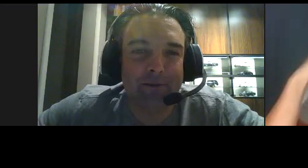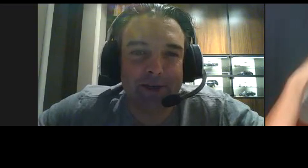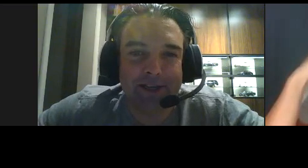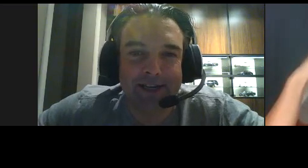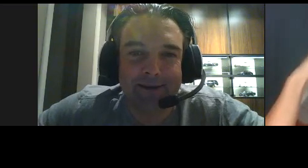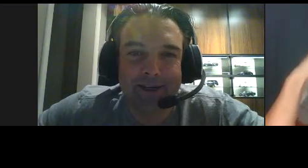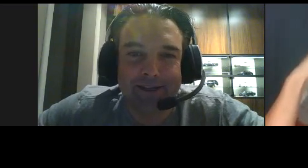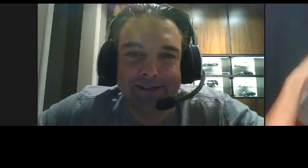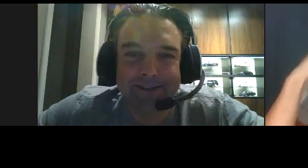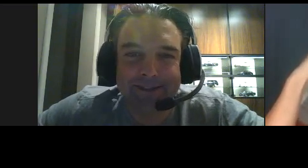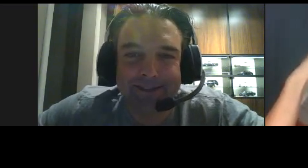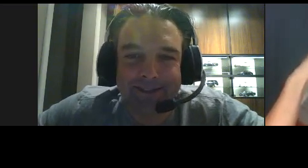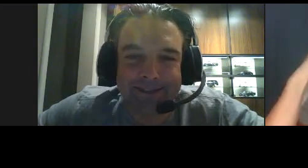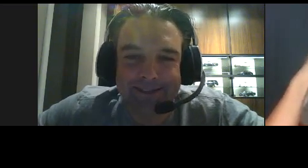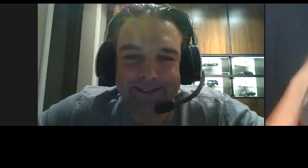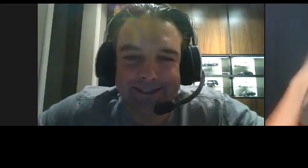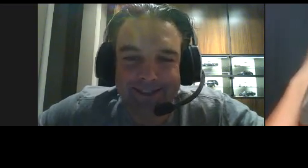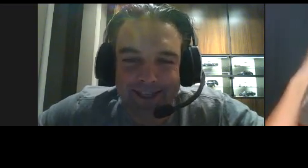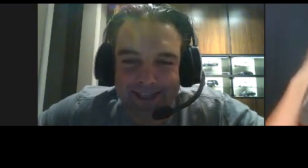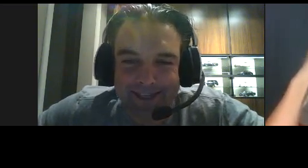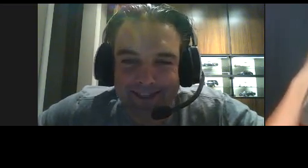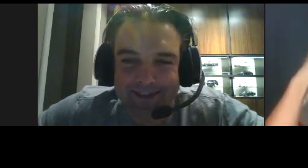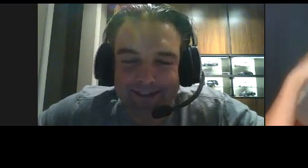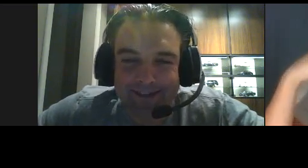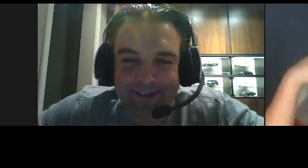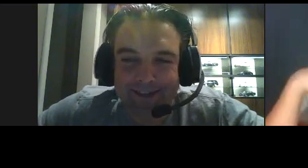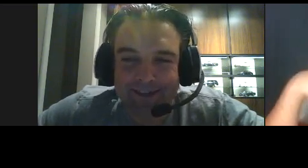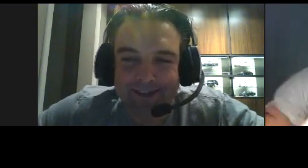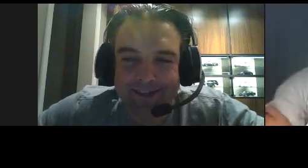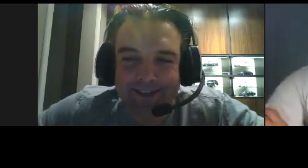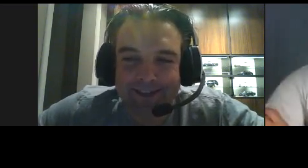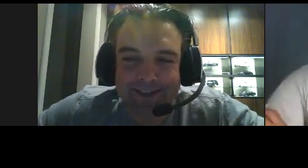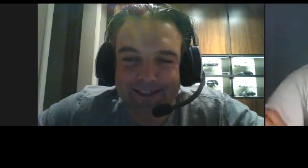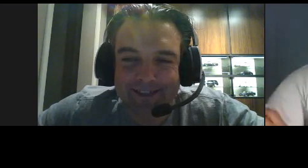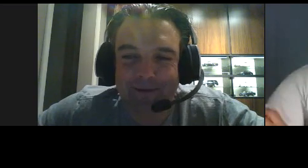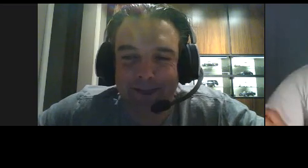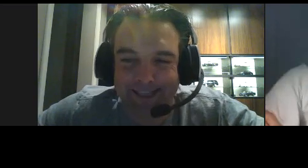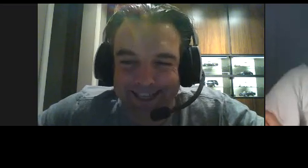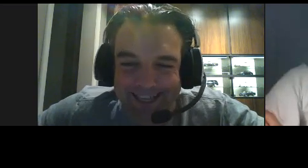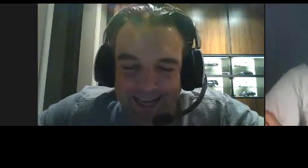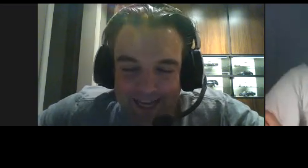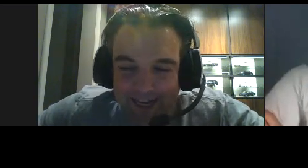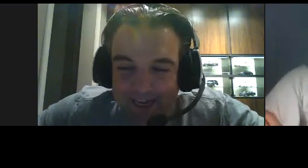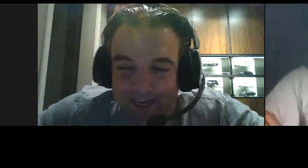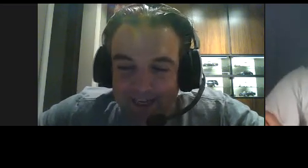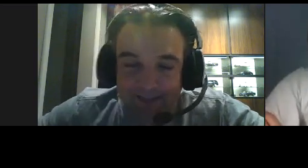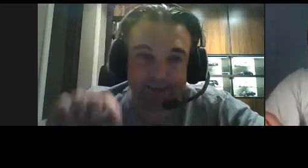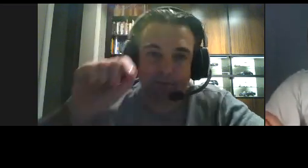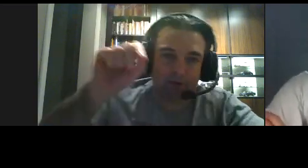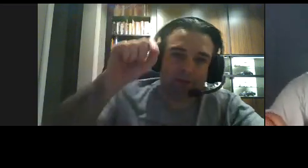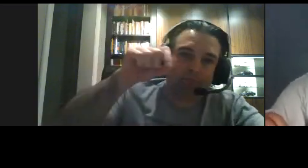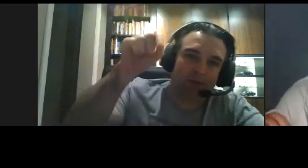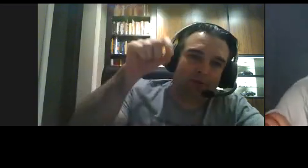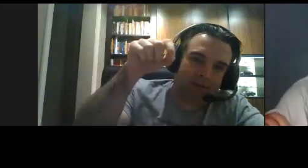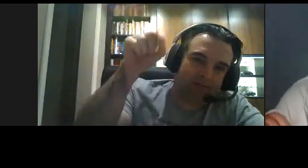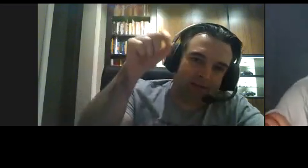Pentei o cabelo e liga a câmera. Amanhã eu penteio, então. Tá bem. Vai